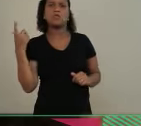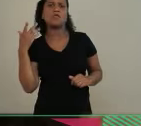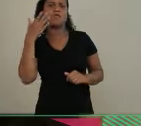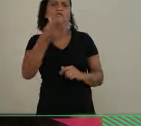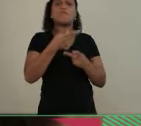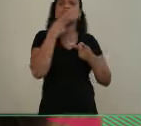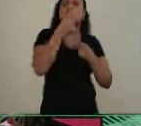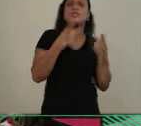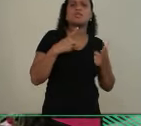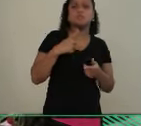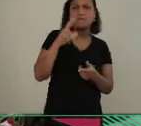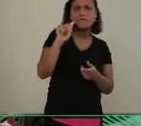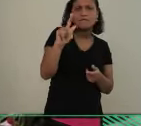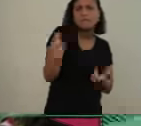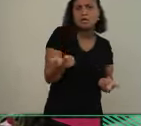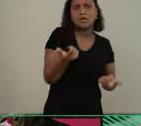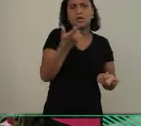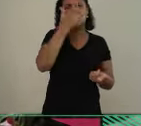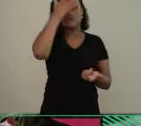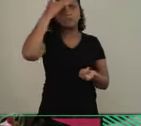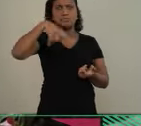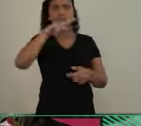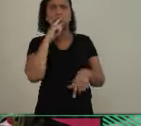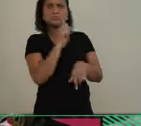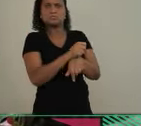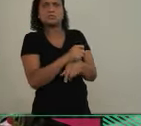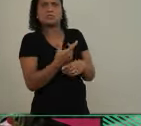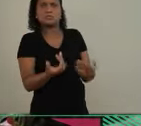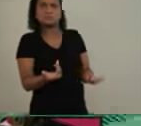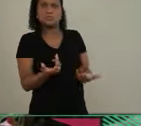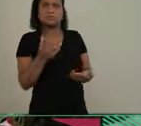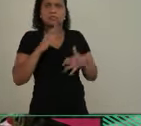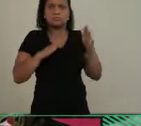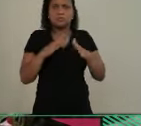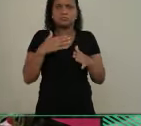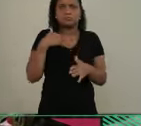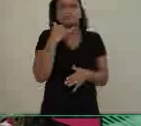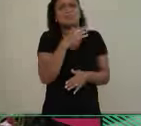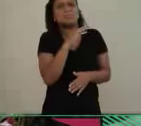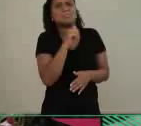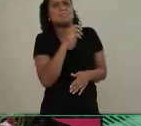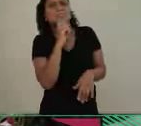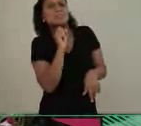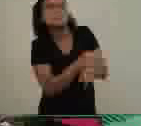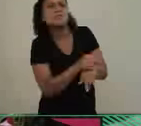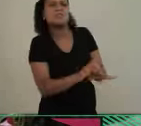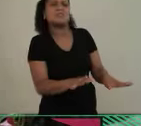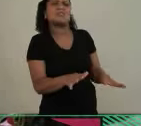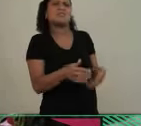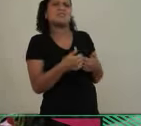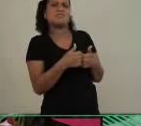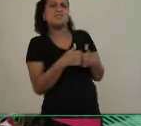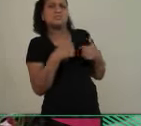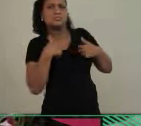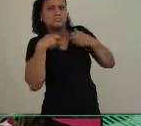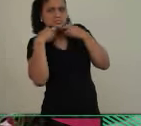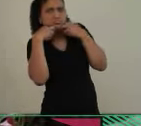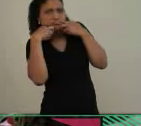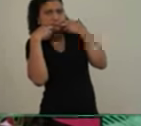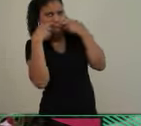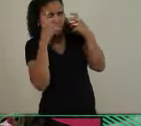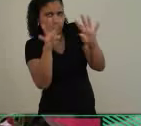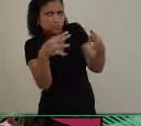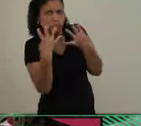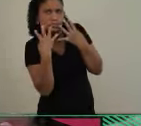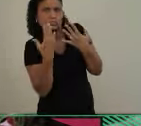alguma coisa da vaga que tinha alguém parado ali, eu geralmente fico, mãe, para com isso, né? Isso aqui, né? Ficar pagando